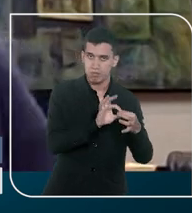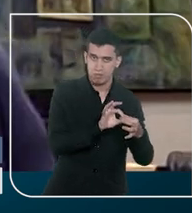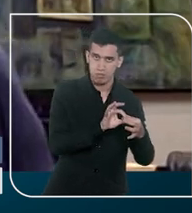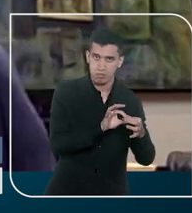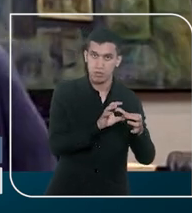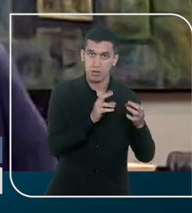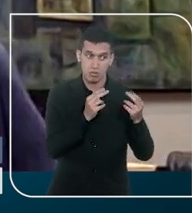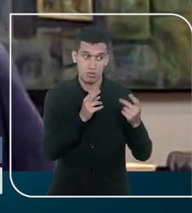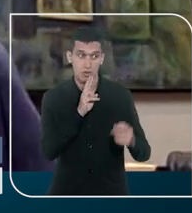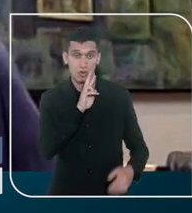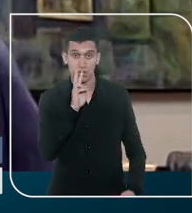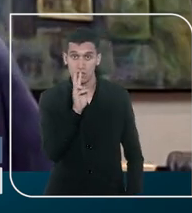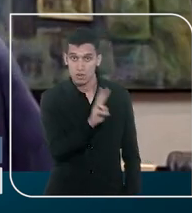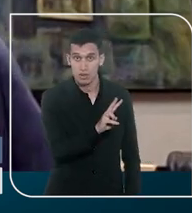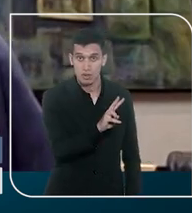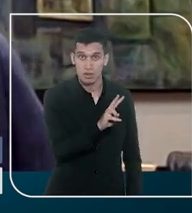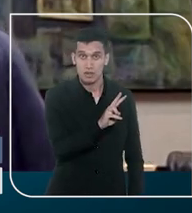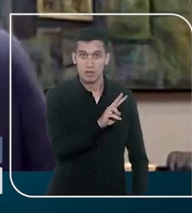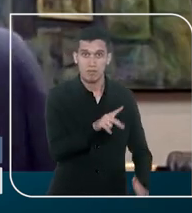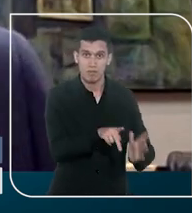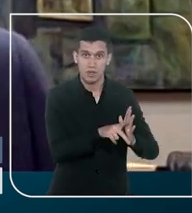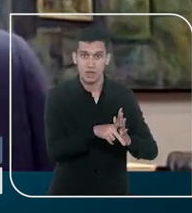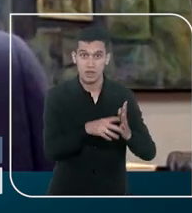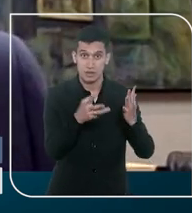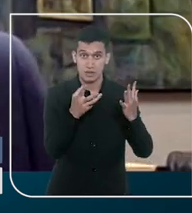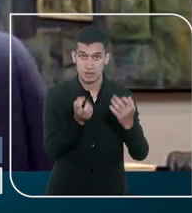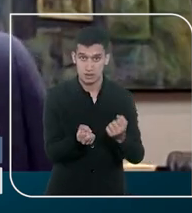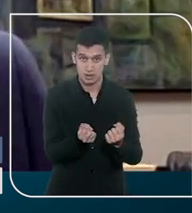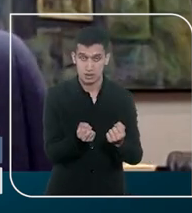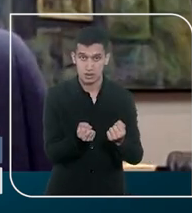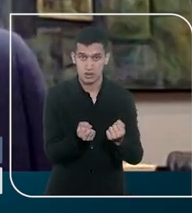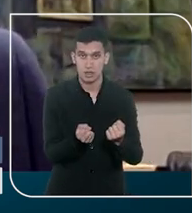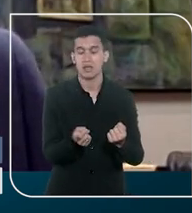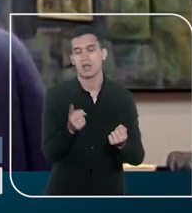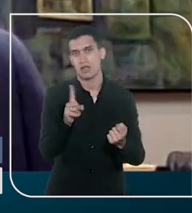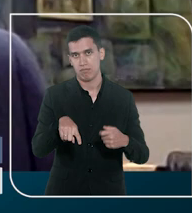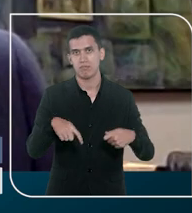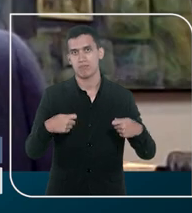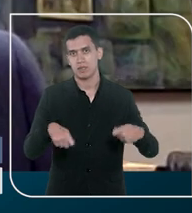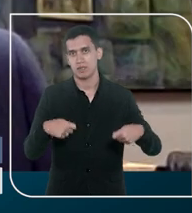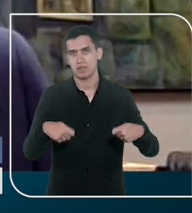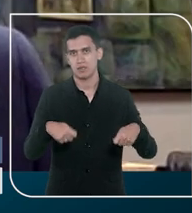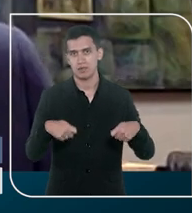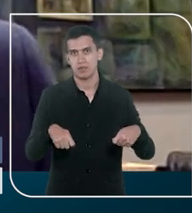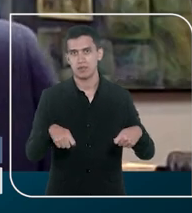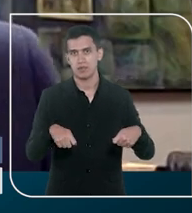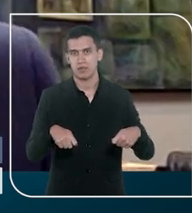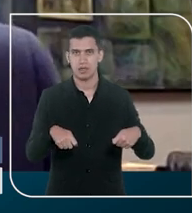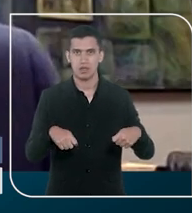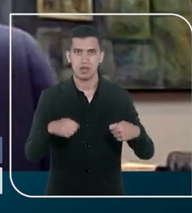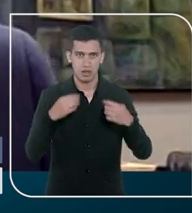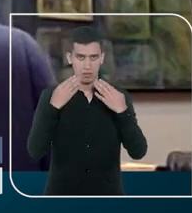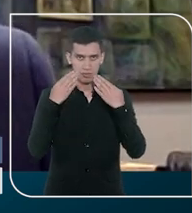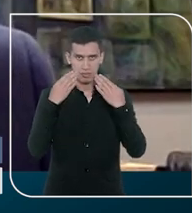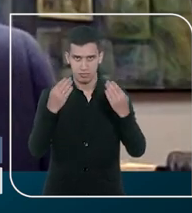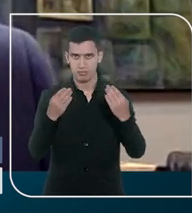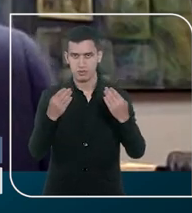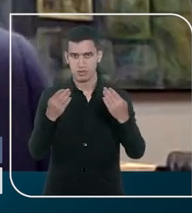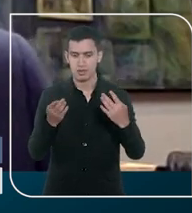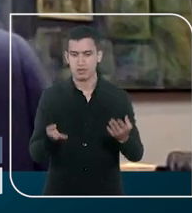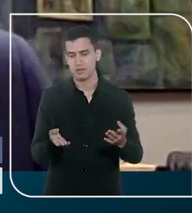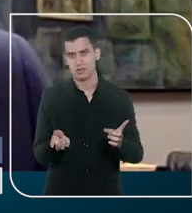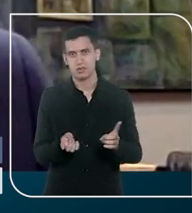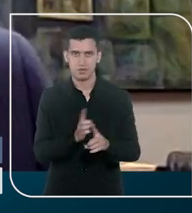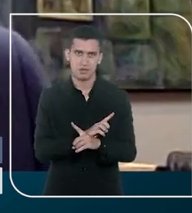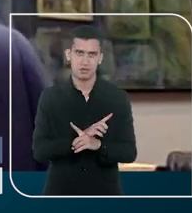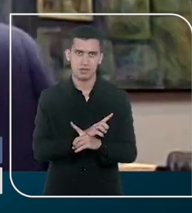como condição de admissibilidade, é necessário demonstrar a